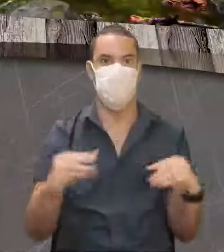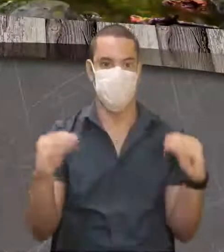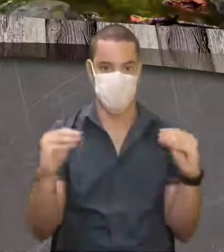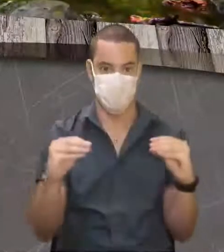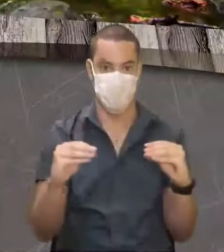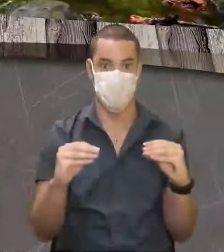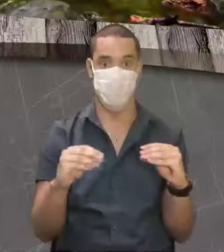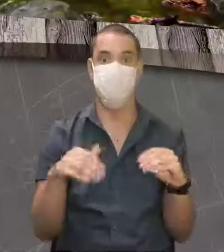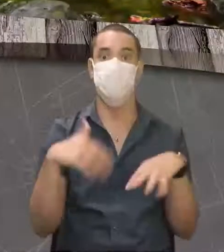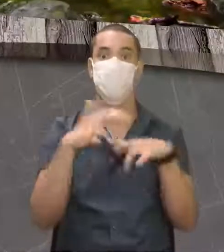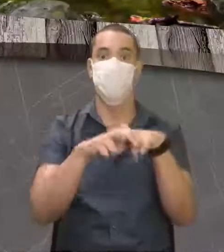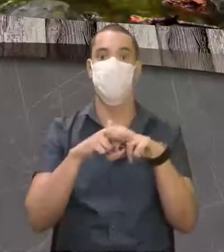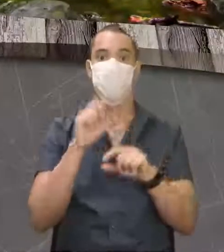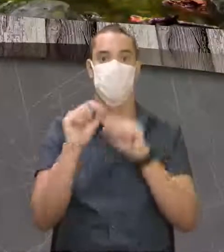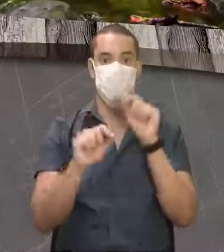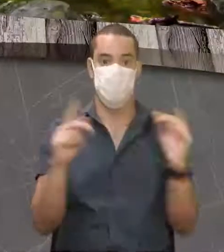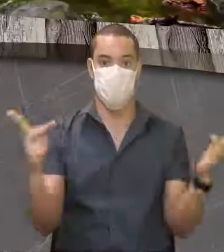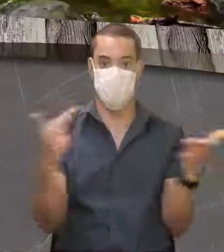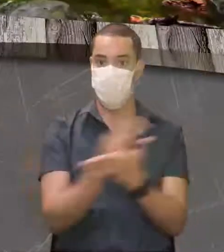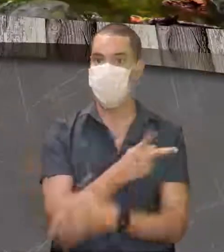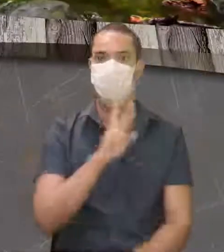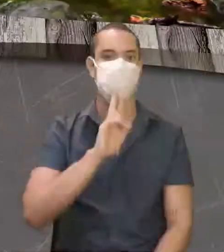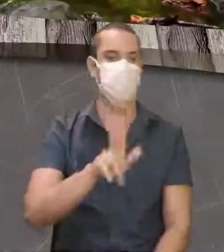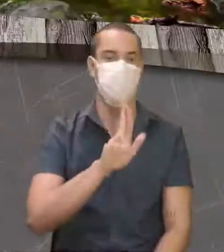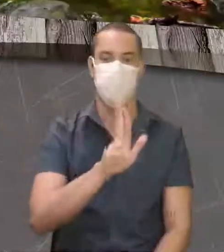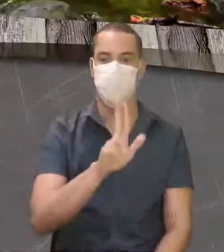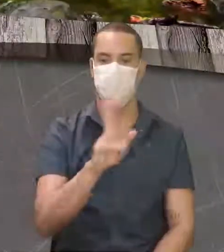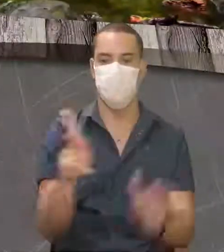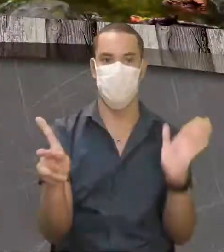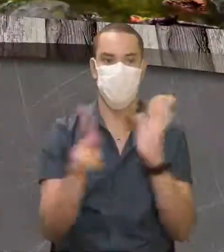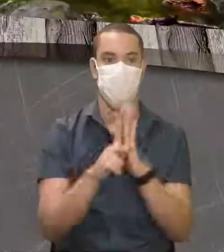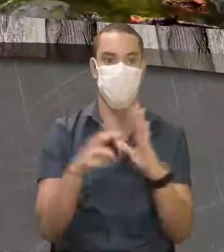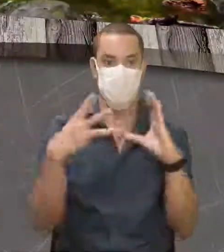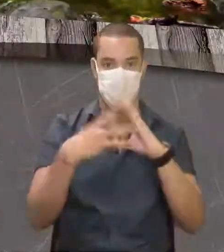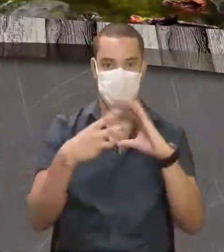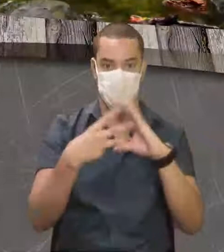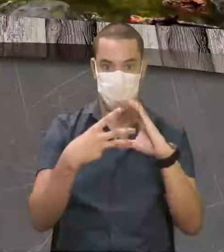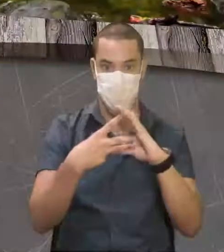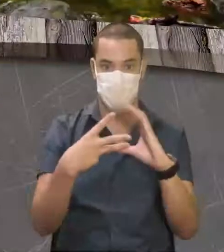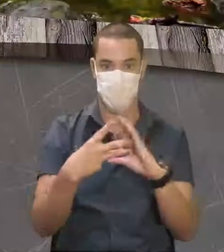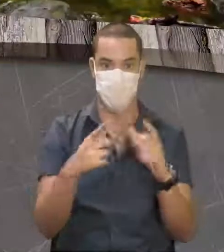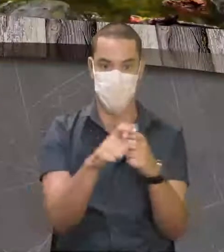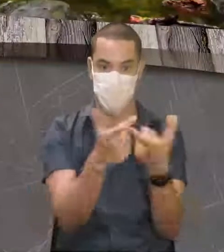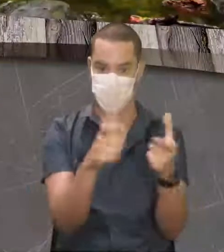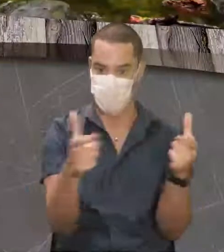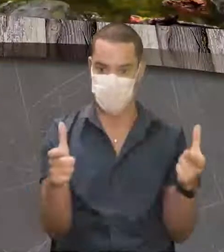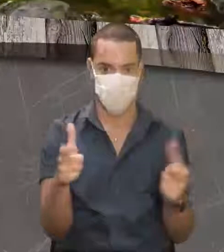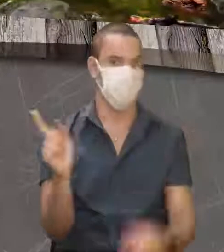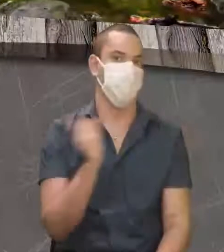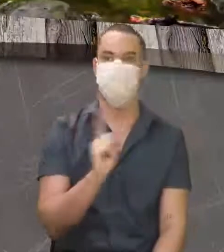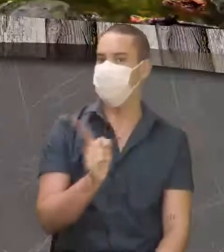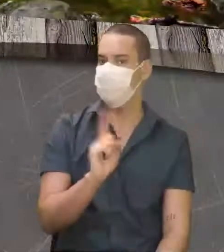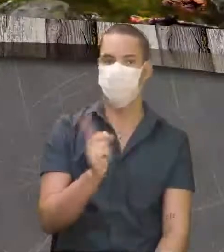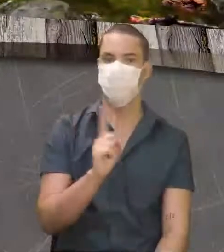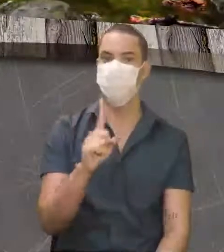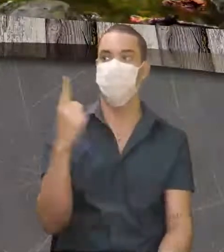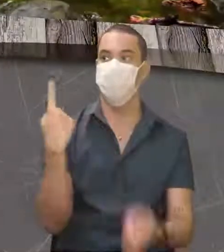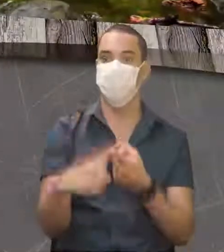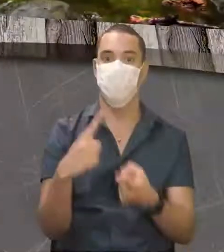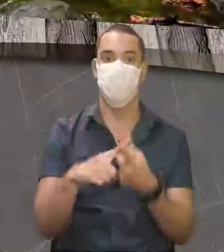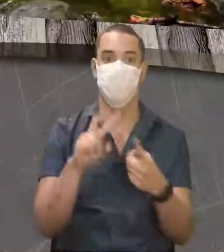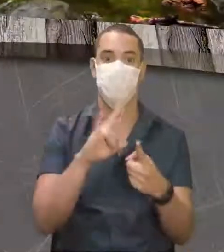O seu crescimento, ele não acontece porque as suas células estão aumentando de tamanho, não. É porque elas